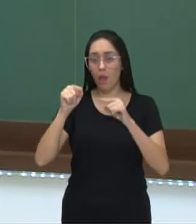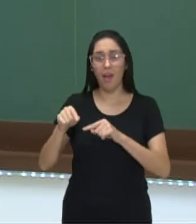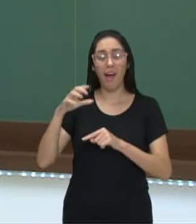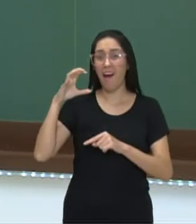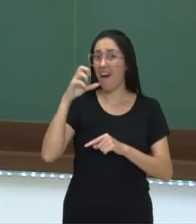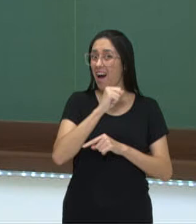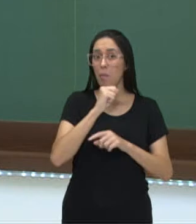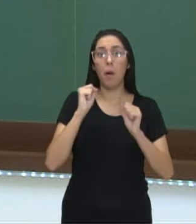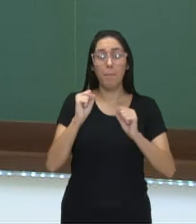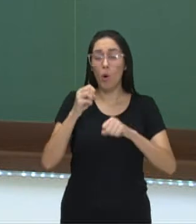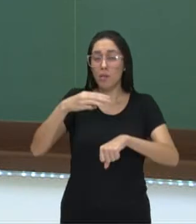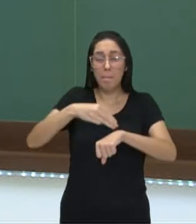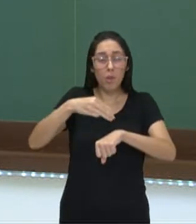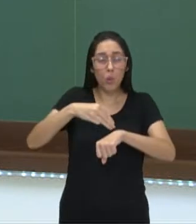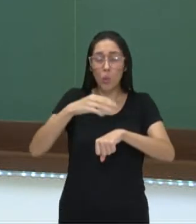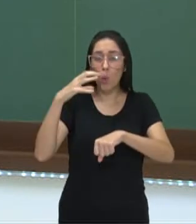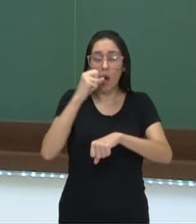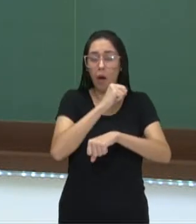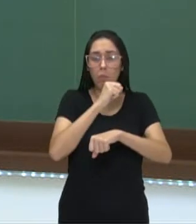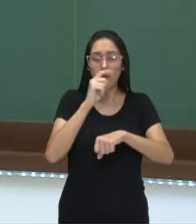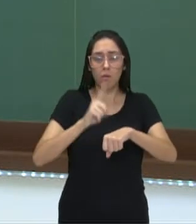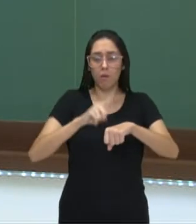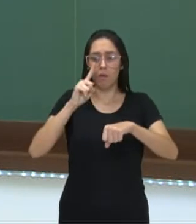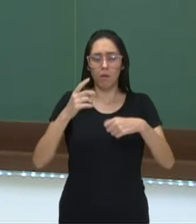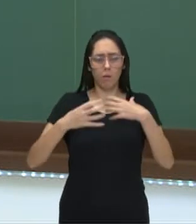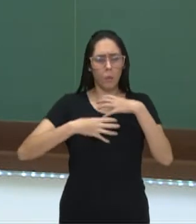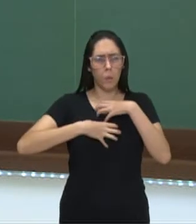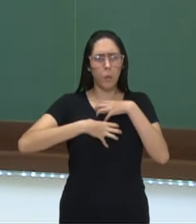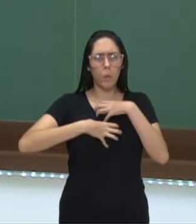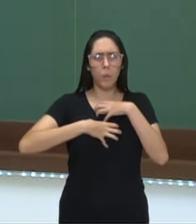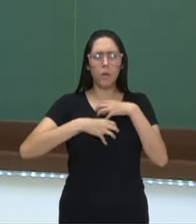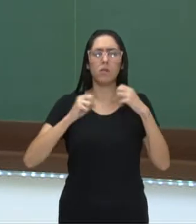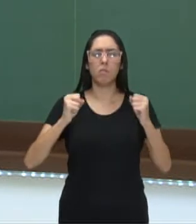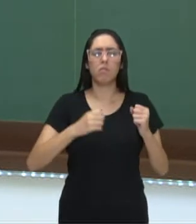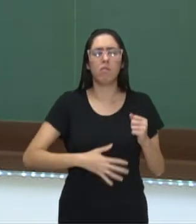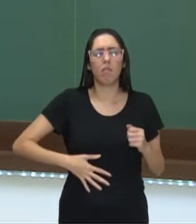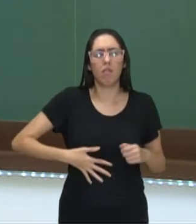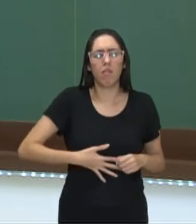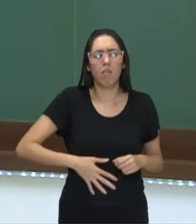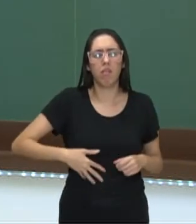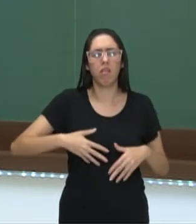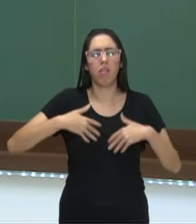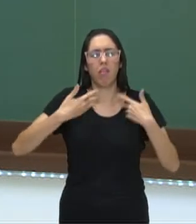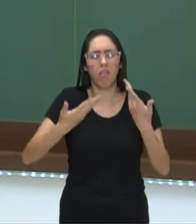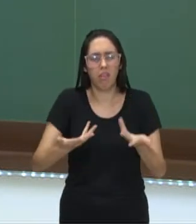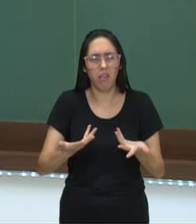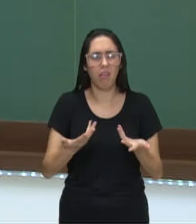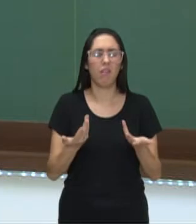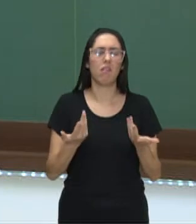gente, minutos. Então, olha lá, alguns sintomas, náuseas e vômitos,